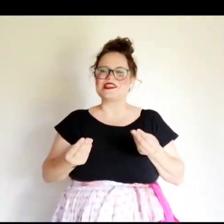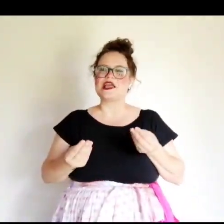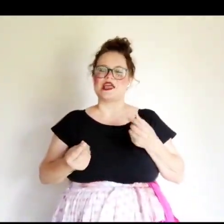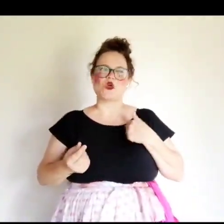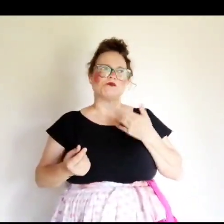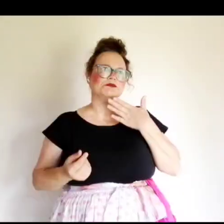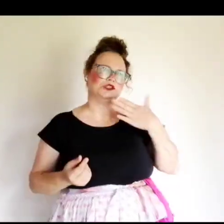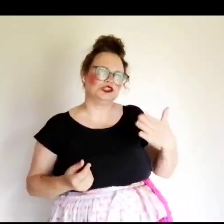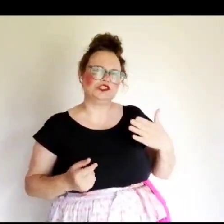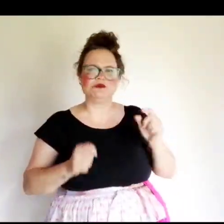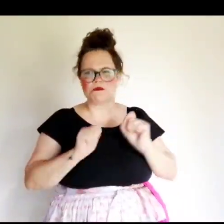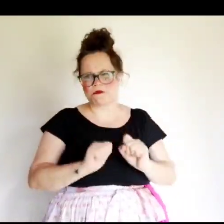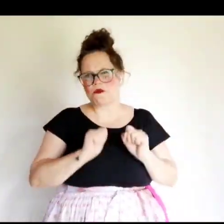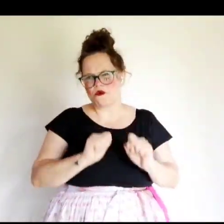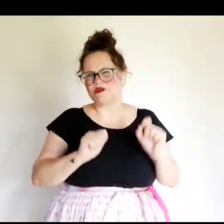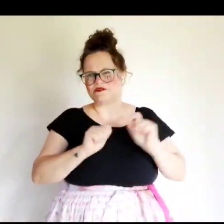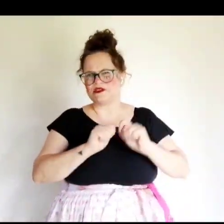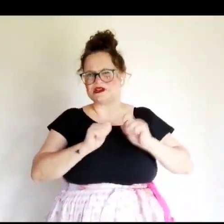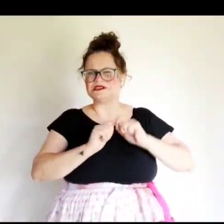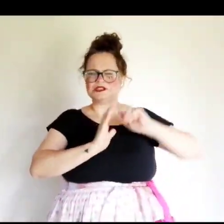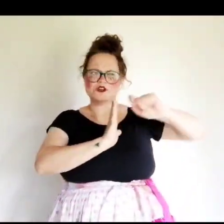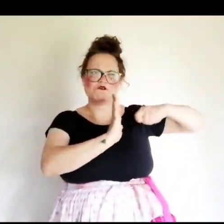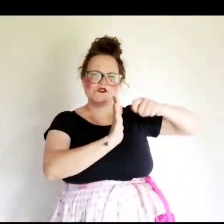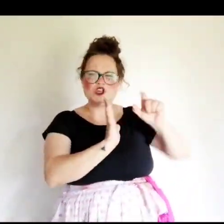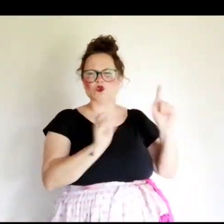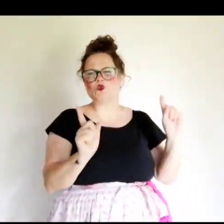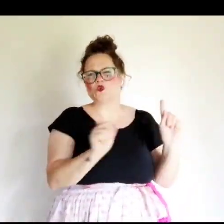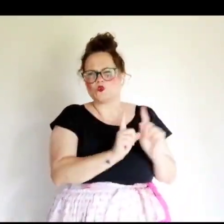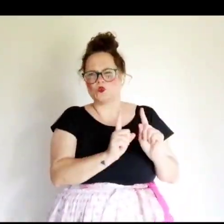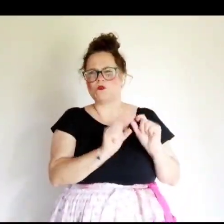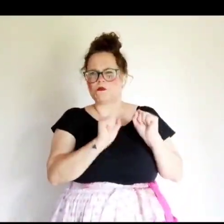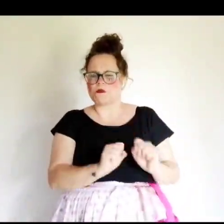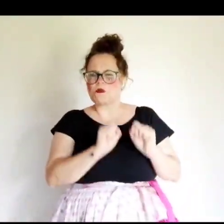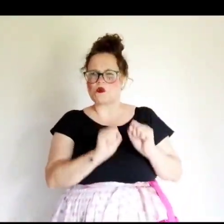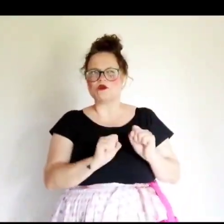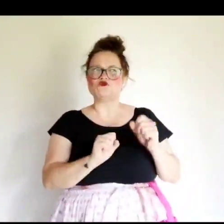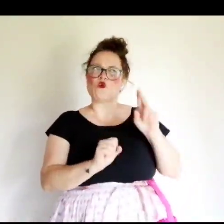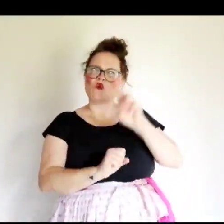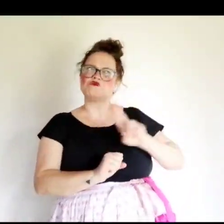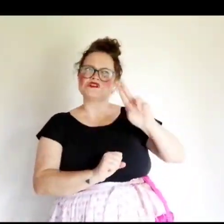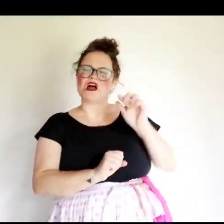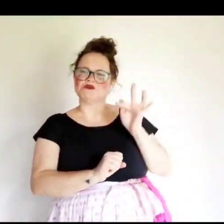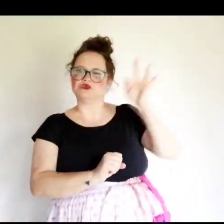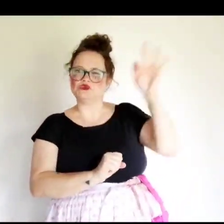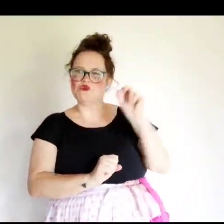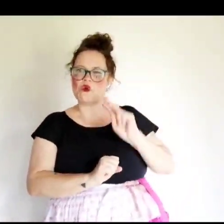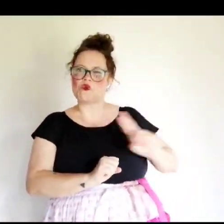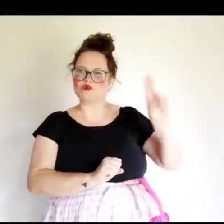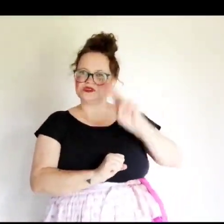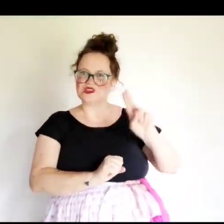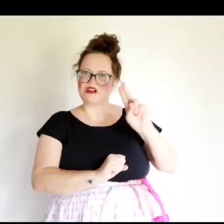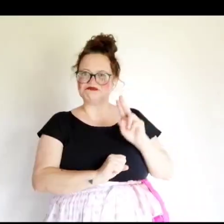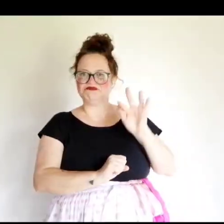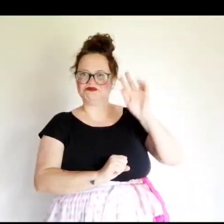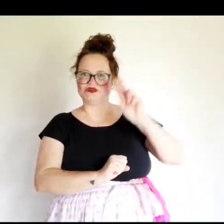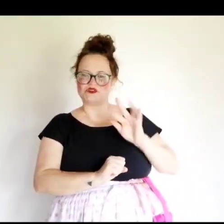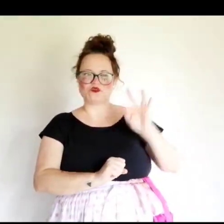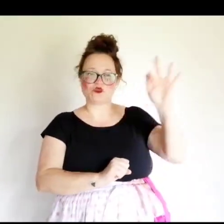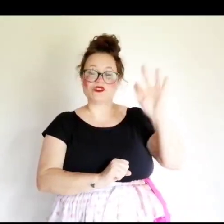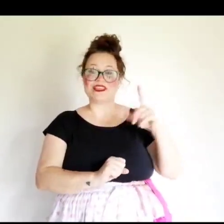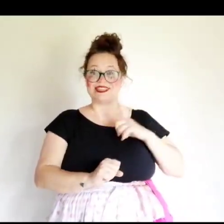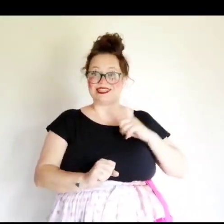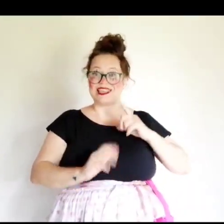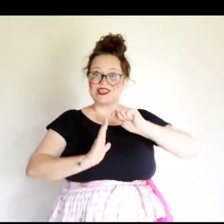eu pedi para ela fazer alguns vídeos assim curtinhos que eu ia usar. Pensei assim, algum momento eu vou usar, ou até aqui